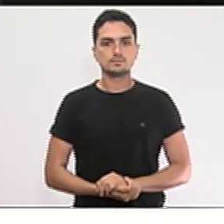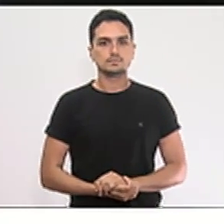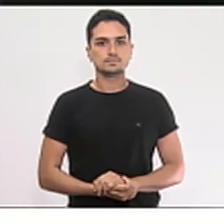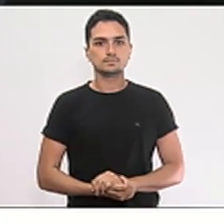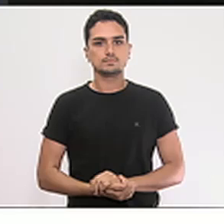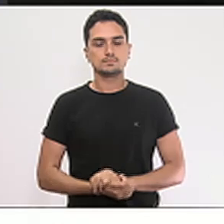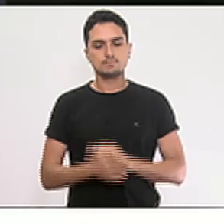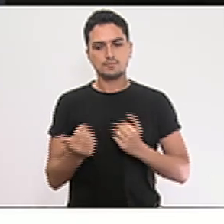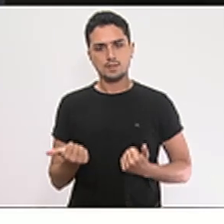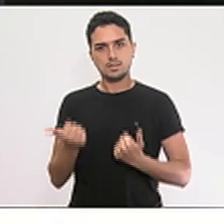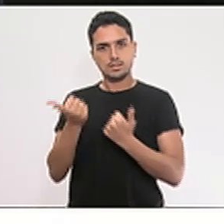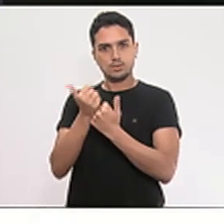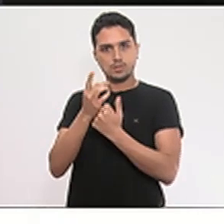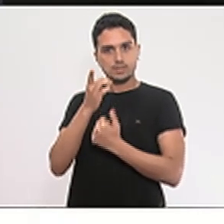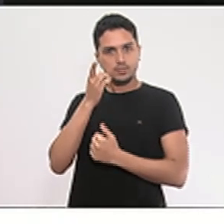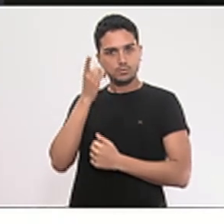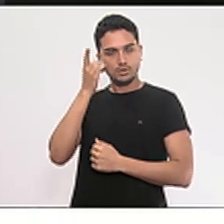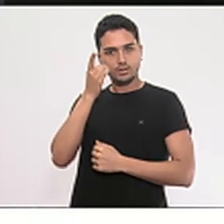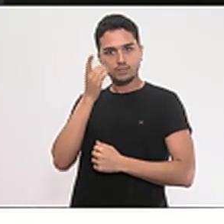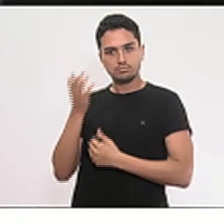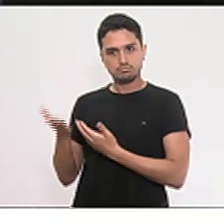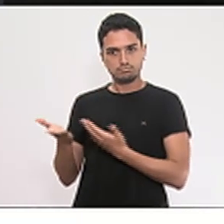Assessora do deputado Giovanni Ratinho,